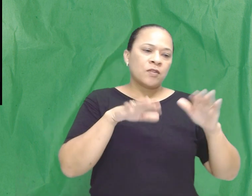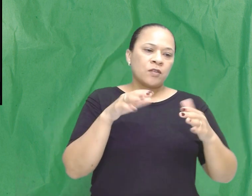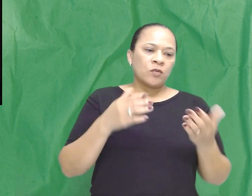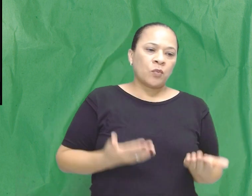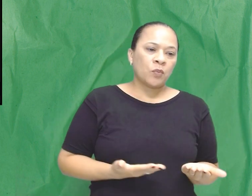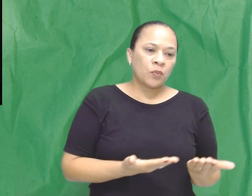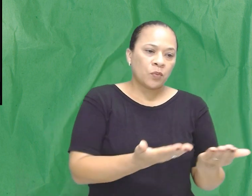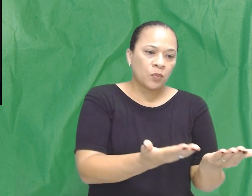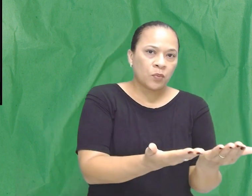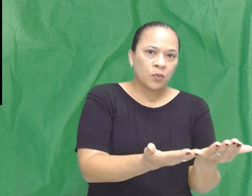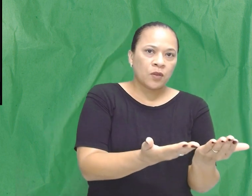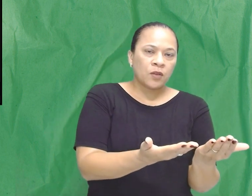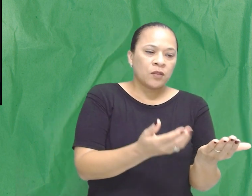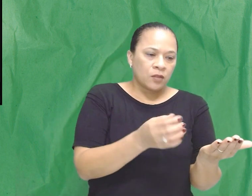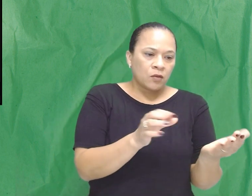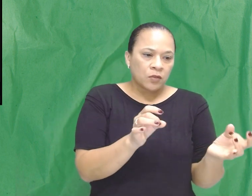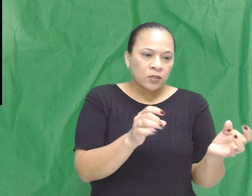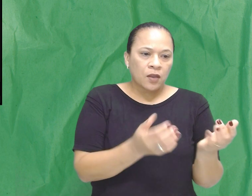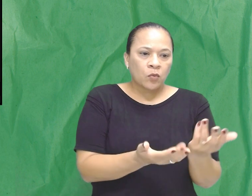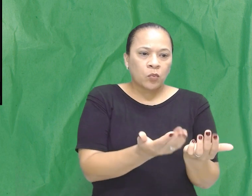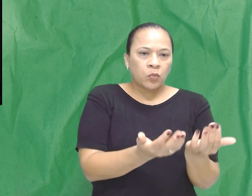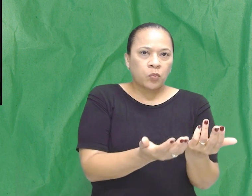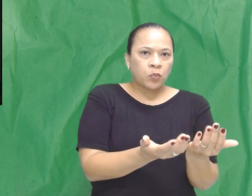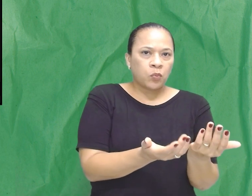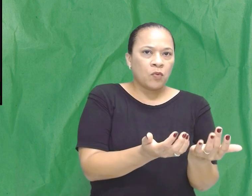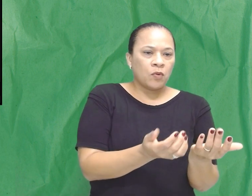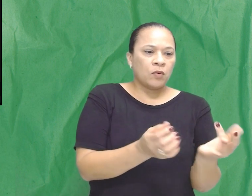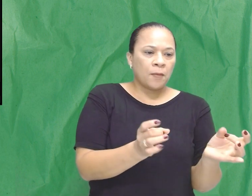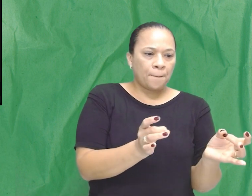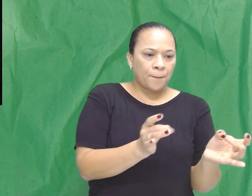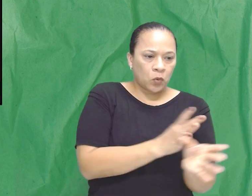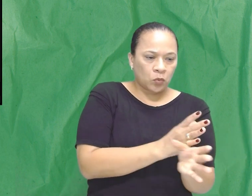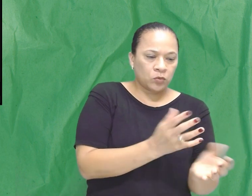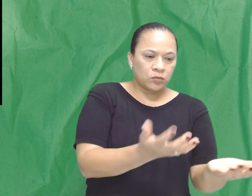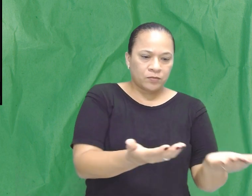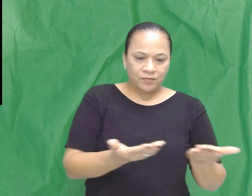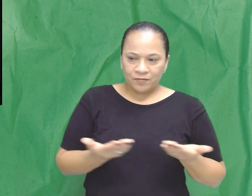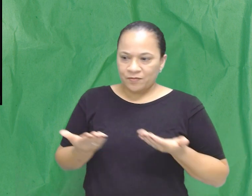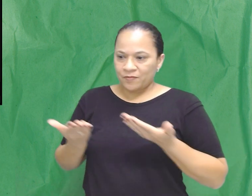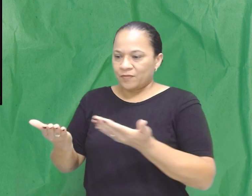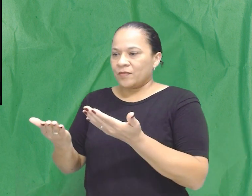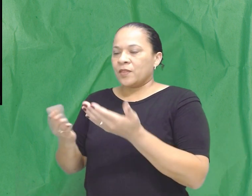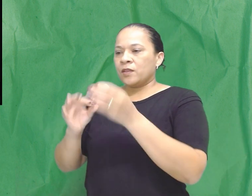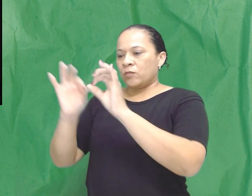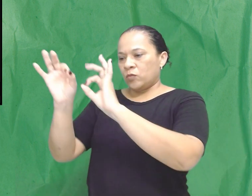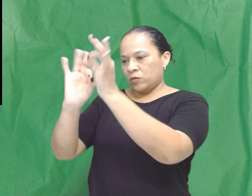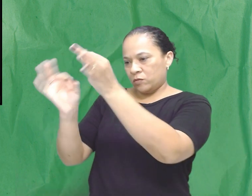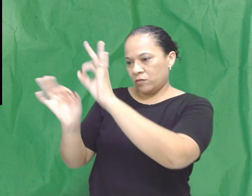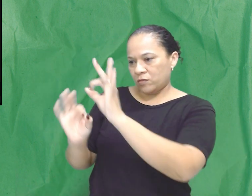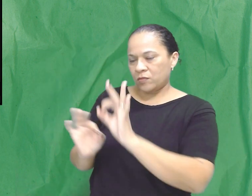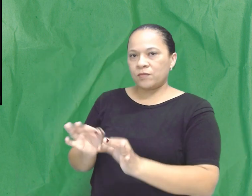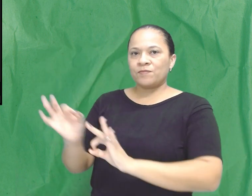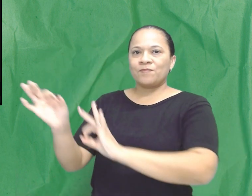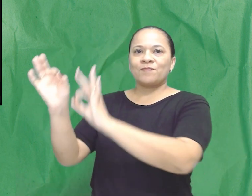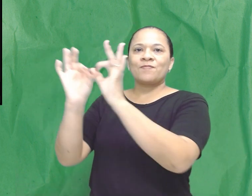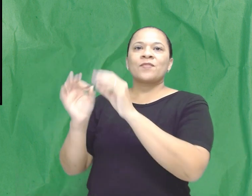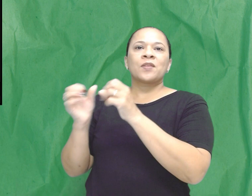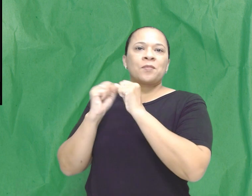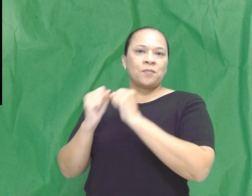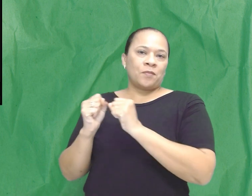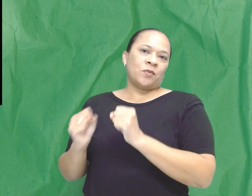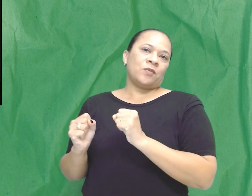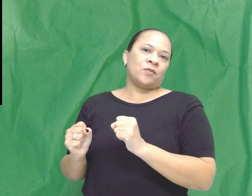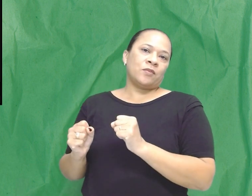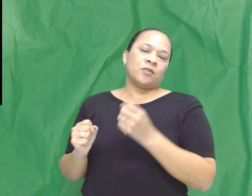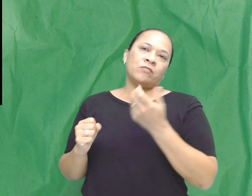E nesse curso nós destacamos a decoração com glacê real, que é um trabalho que fica belíssimo e gostoso também. O que